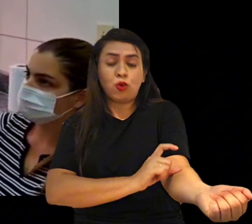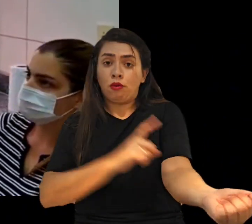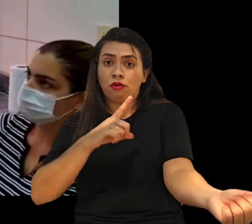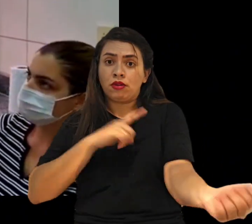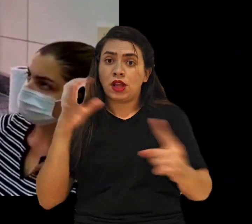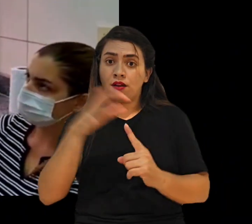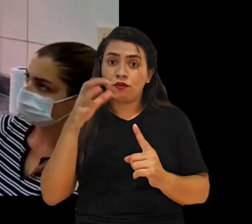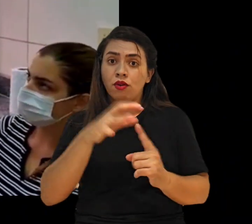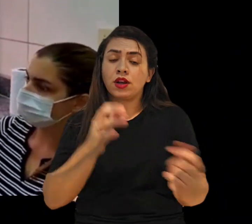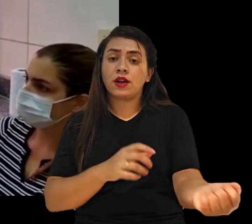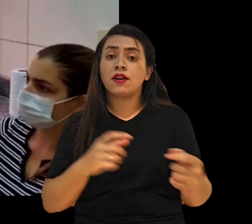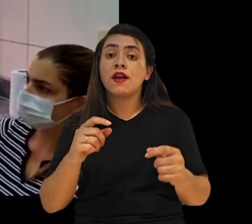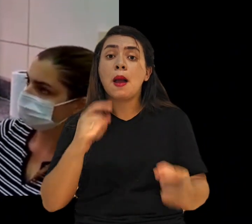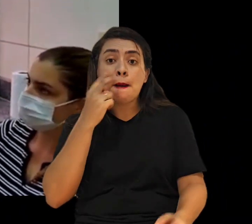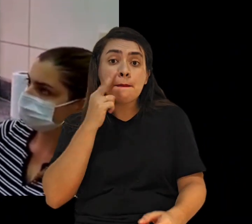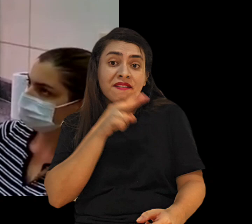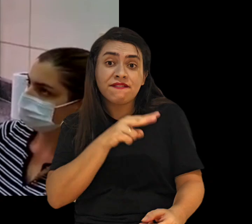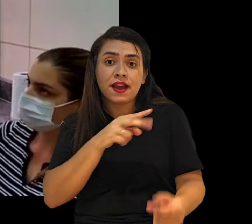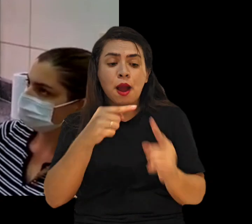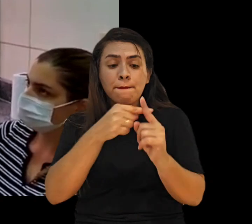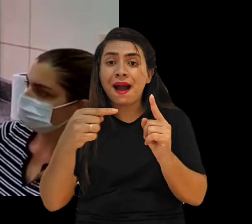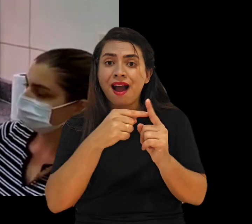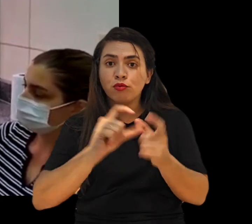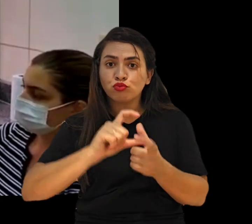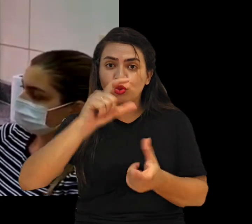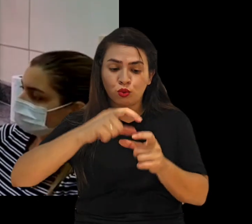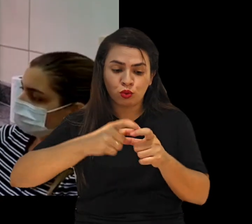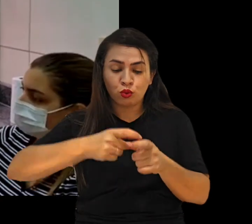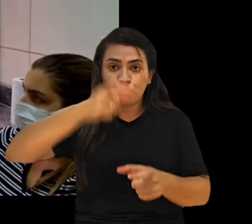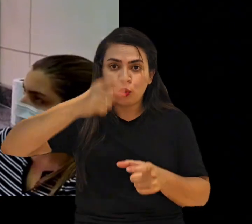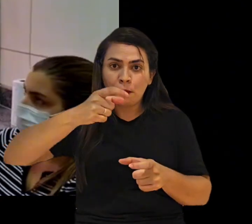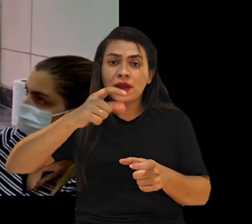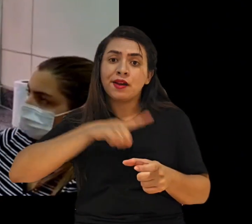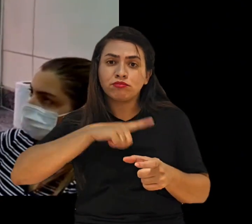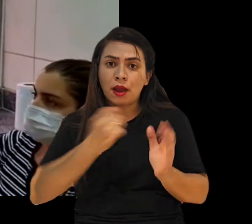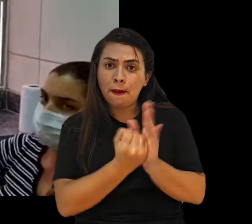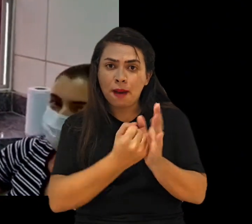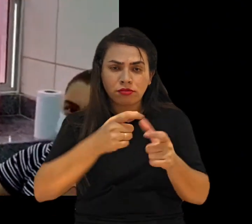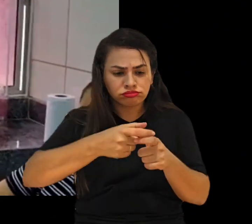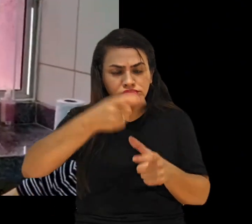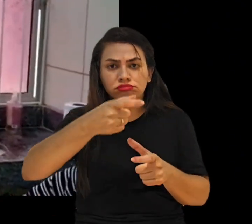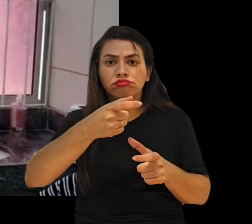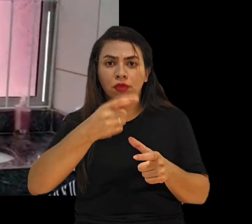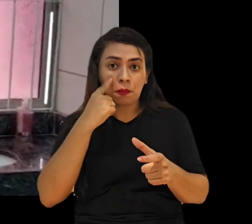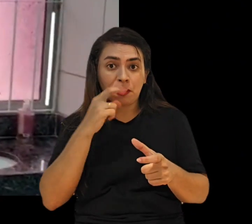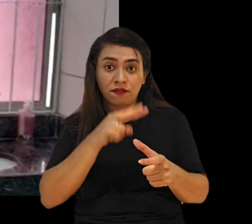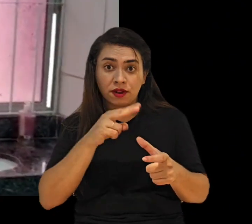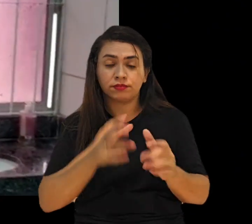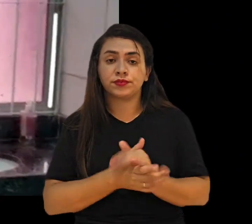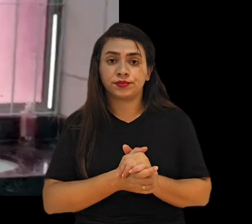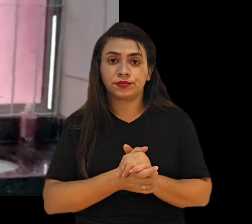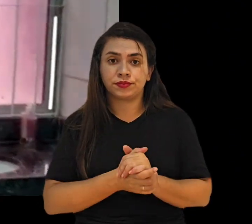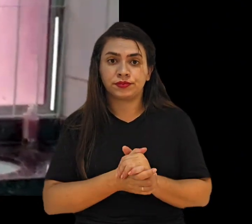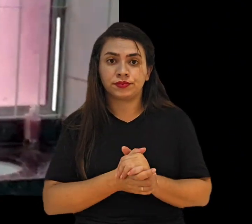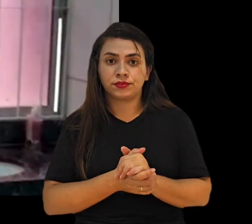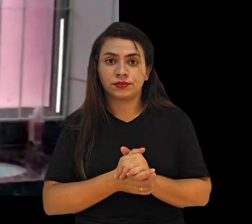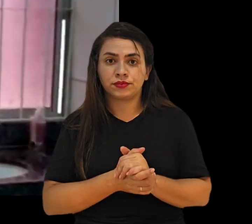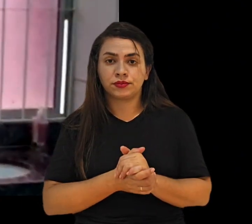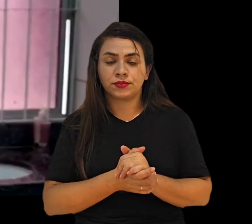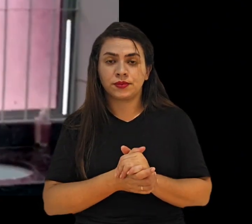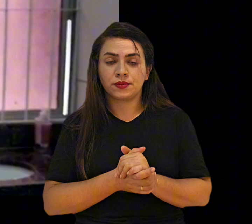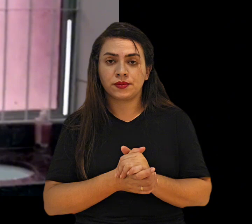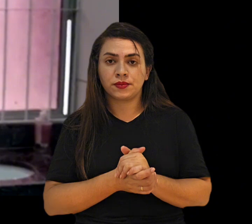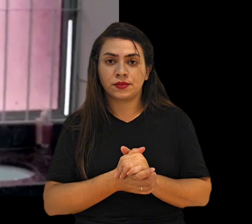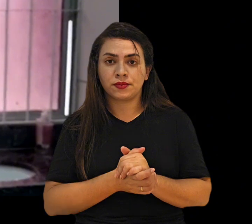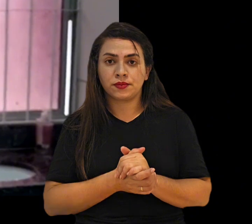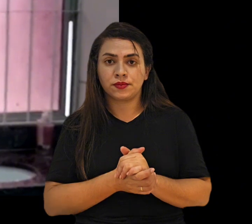no tubo influencia, tá, gente? Porque aqui tem uma quantidade de anticoagulante, que vocês podem ver aqui bem próximo, que quando a gente coloca a quantidade